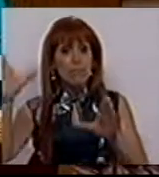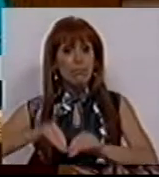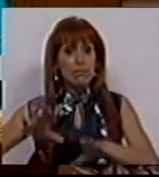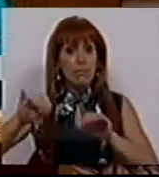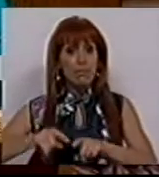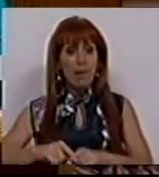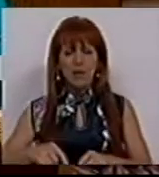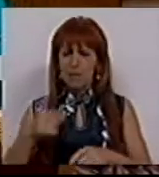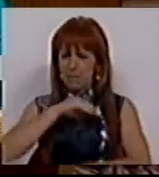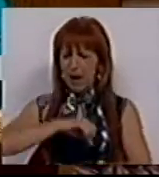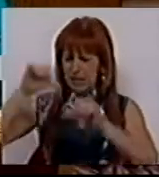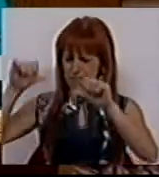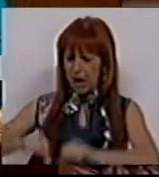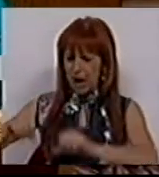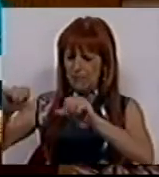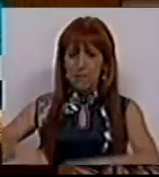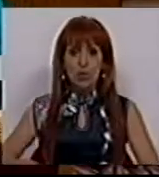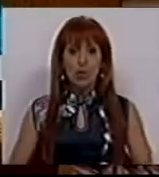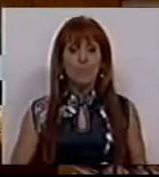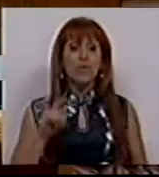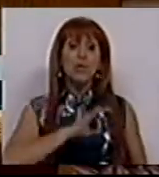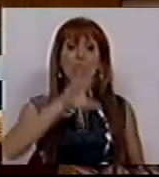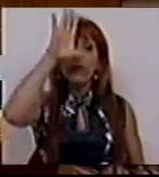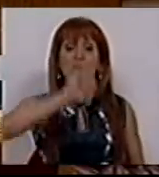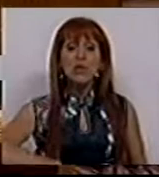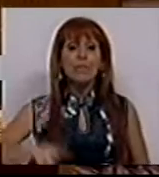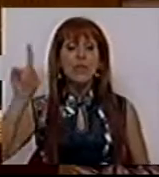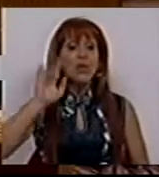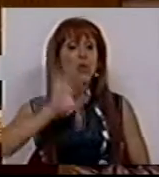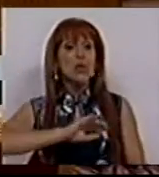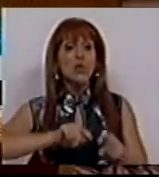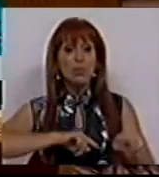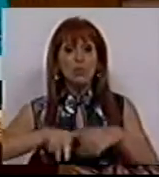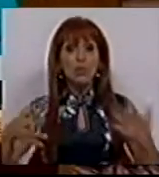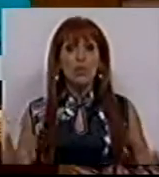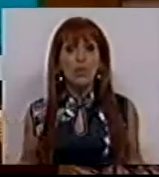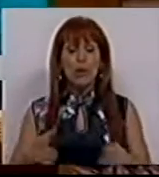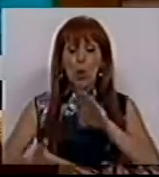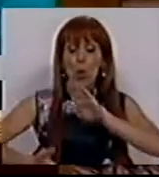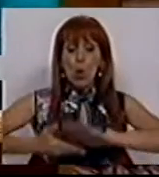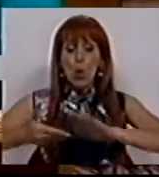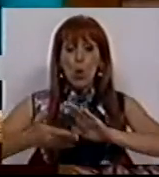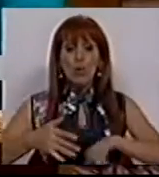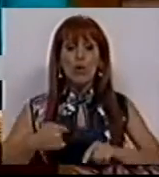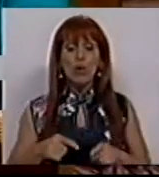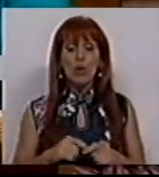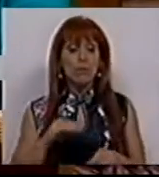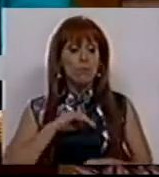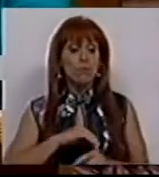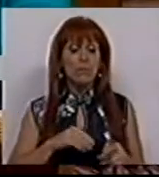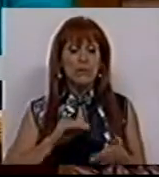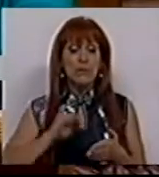vez mais mal pagos. Senhor Ministro, senhoras e senhores deputados, é urgente descongelar